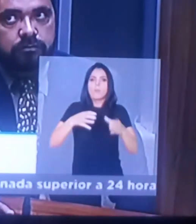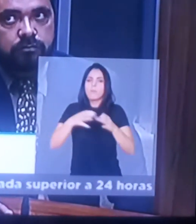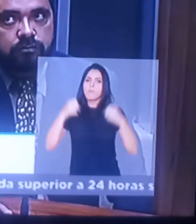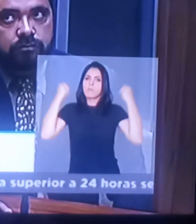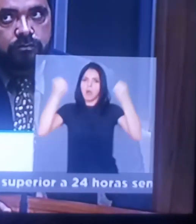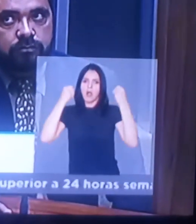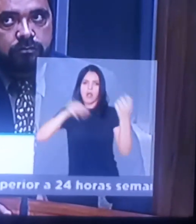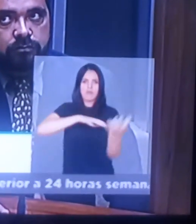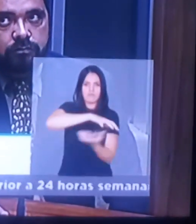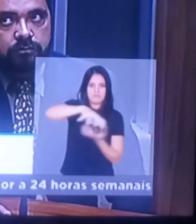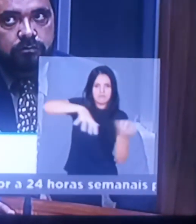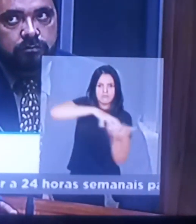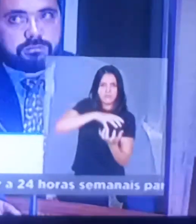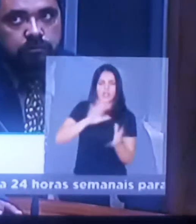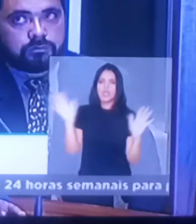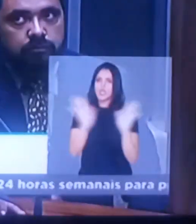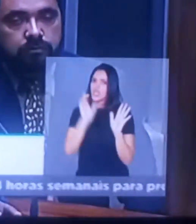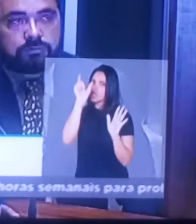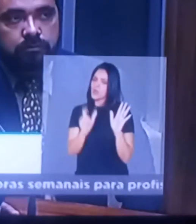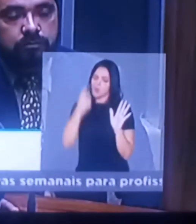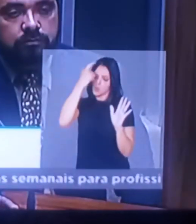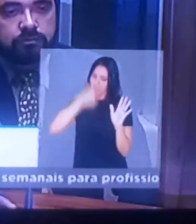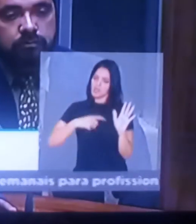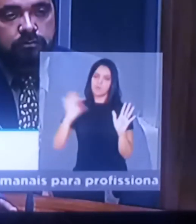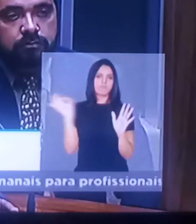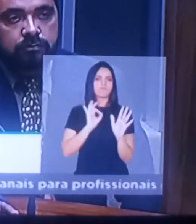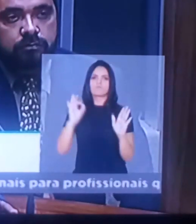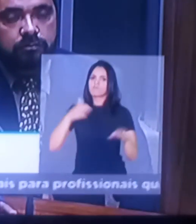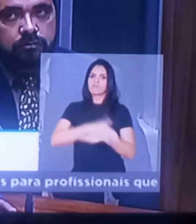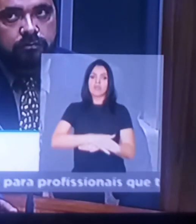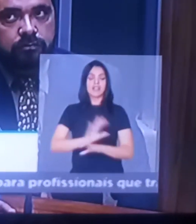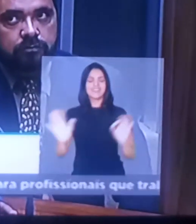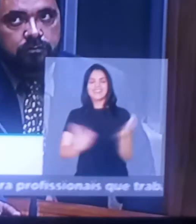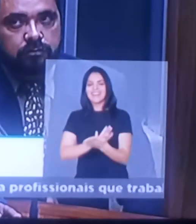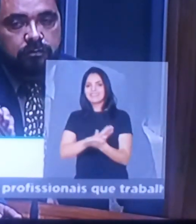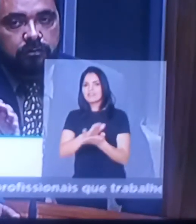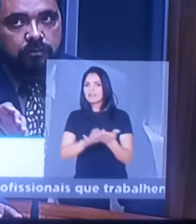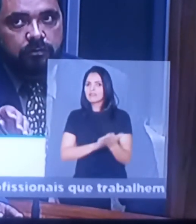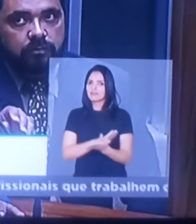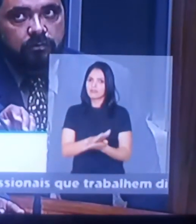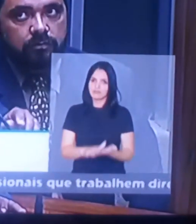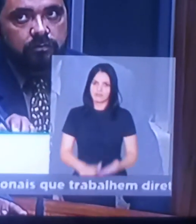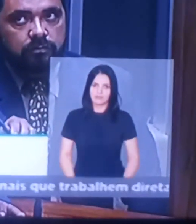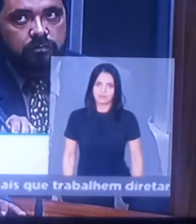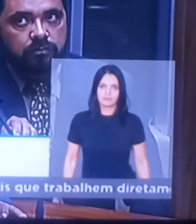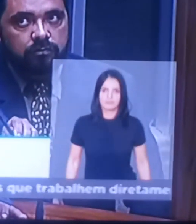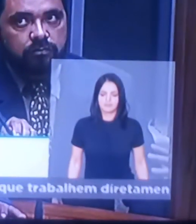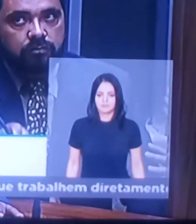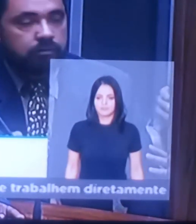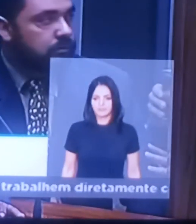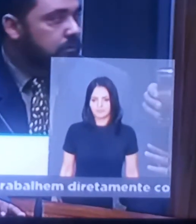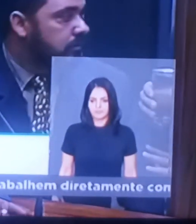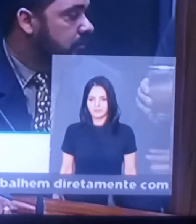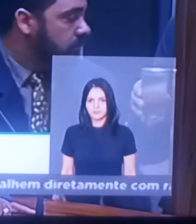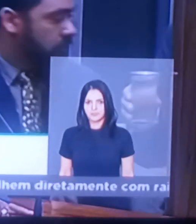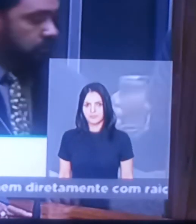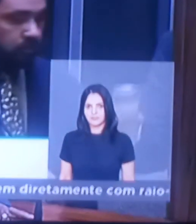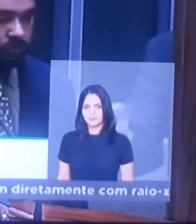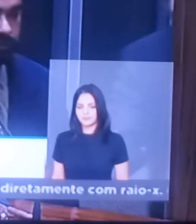movimento nenhum. Que eu não faço parte de movimento nenhum. Colocaram um vídeo aí que eu saí com uma